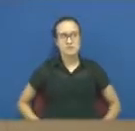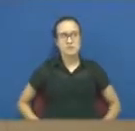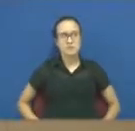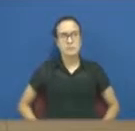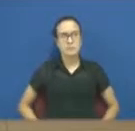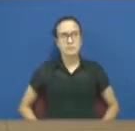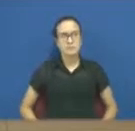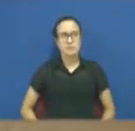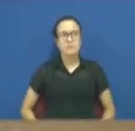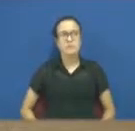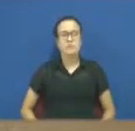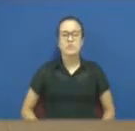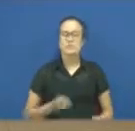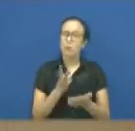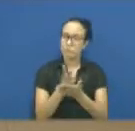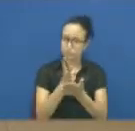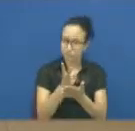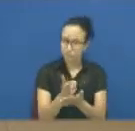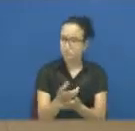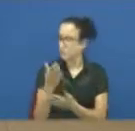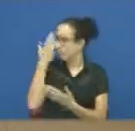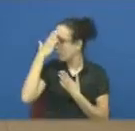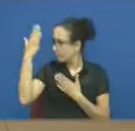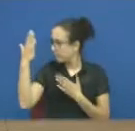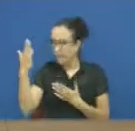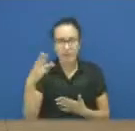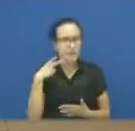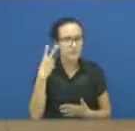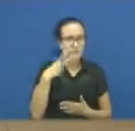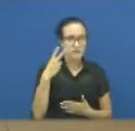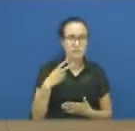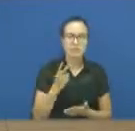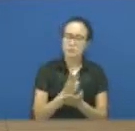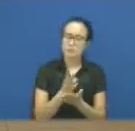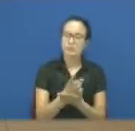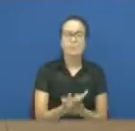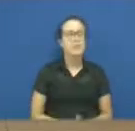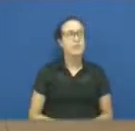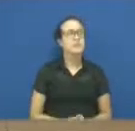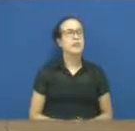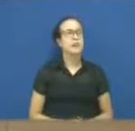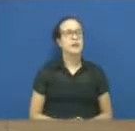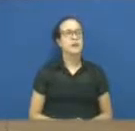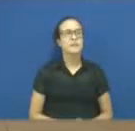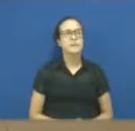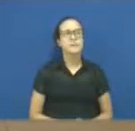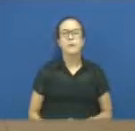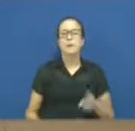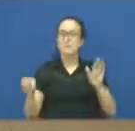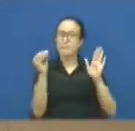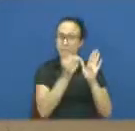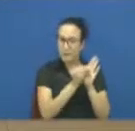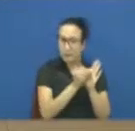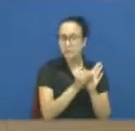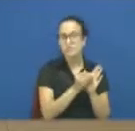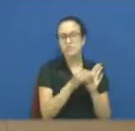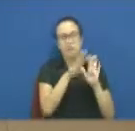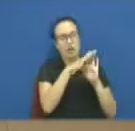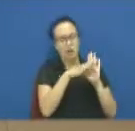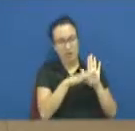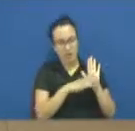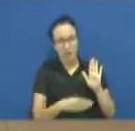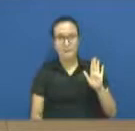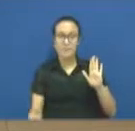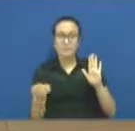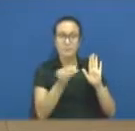Os trabalhos estão reabertos. Agradeço aos vereadores que conduziram os trabalhos. Peço para que conste em ata a inclusão